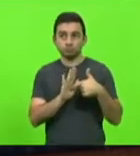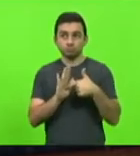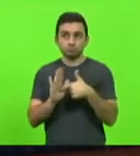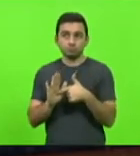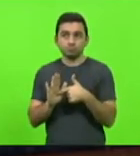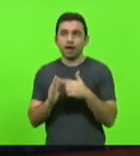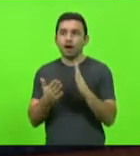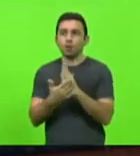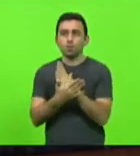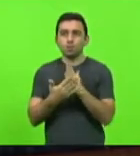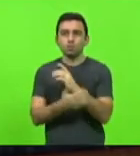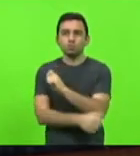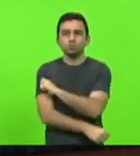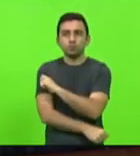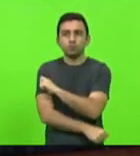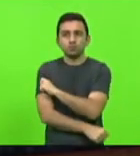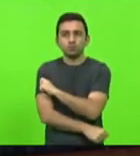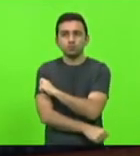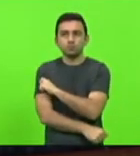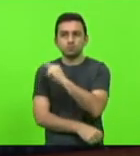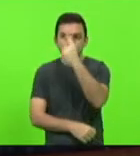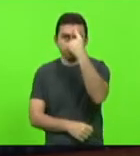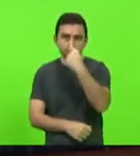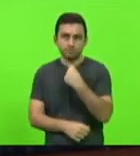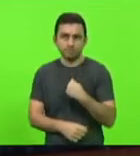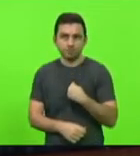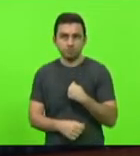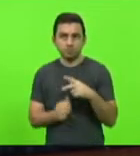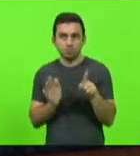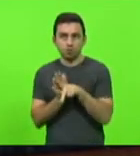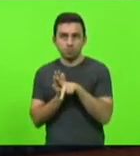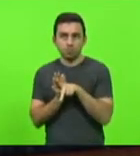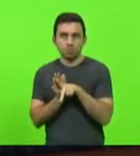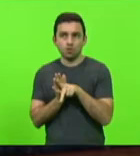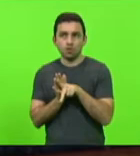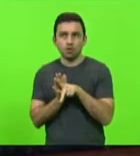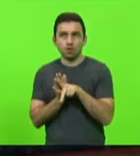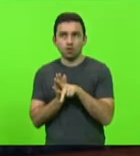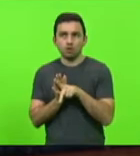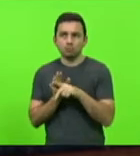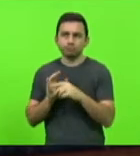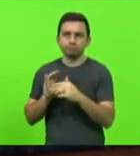alguns alunos, com perfis seus mesmo, começaram a me trazer